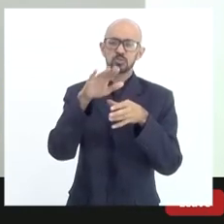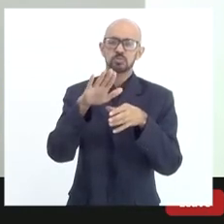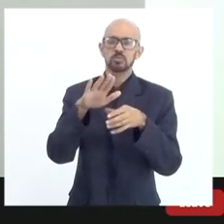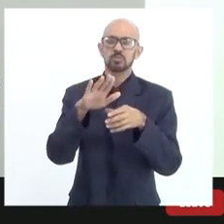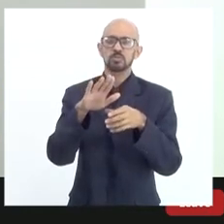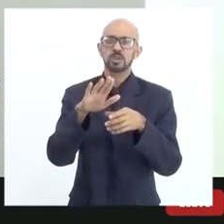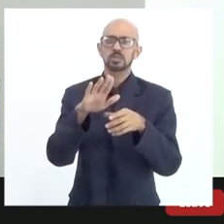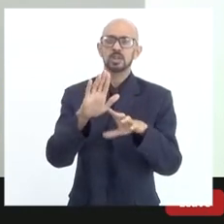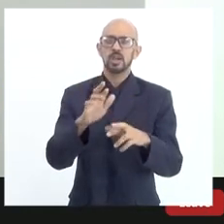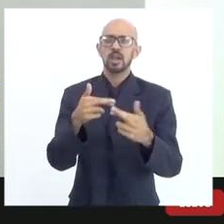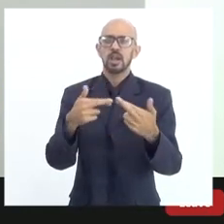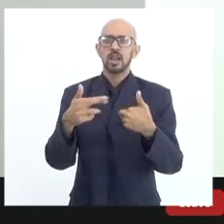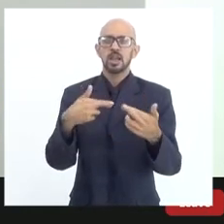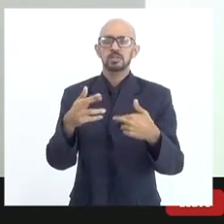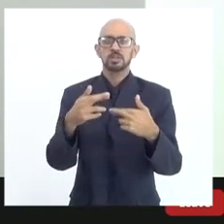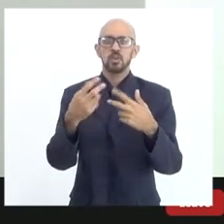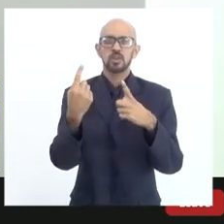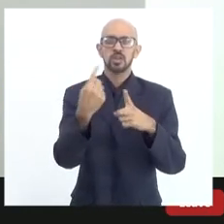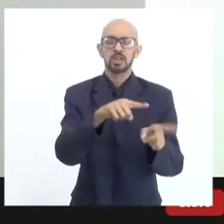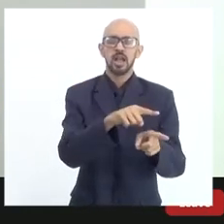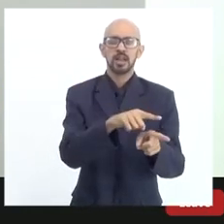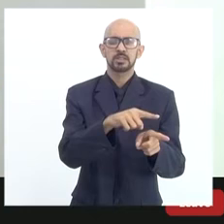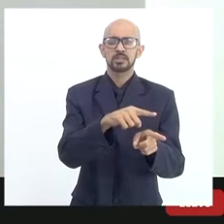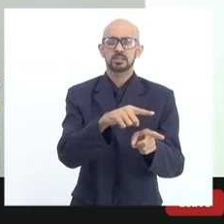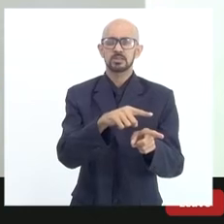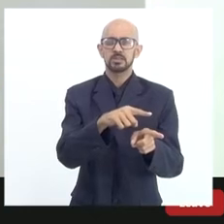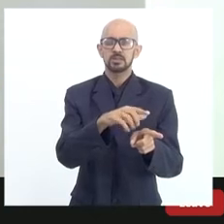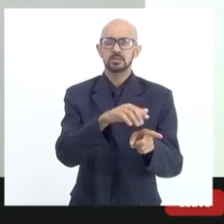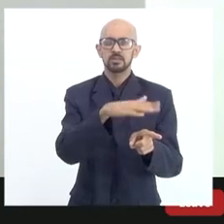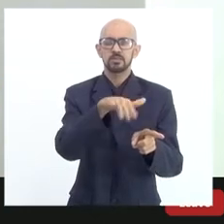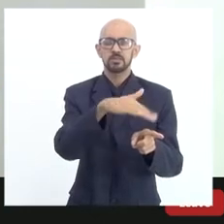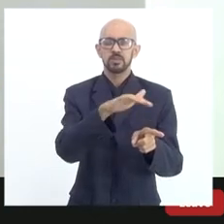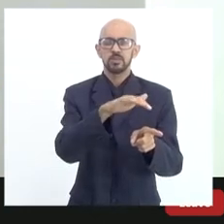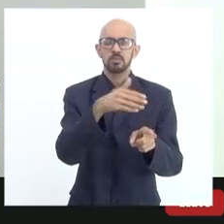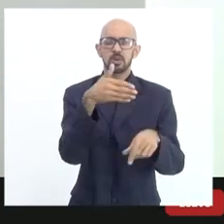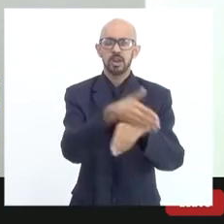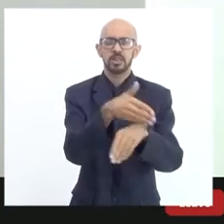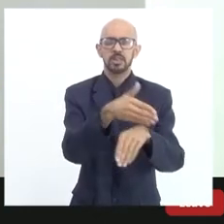com relação aos ataques aí feitos por hackers